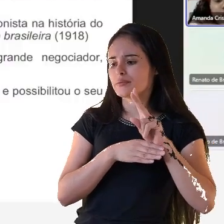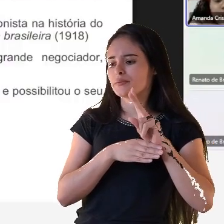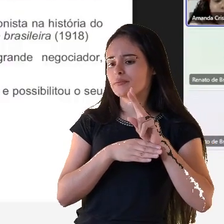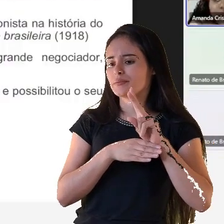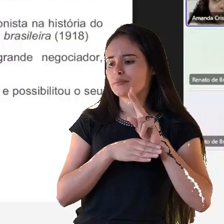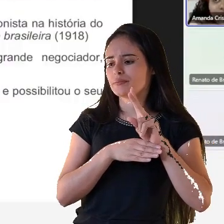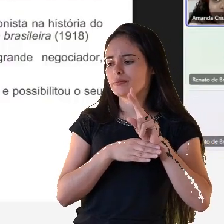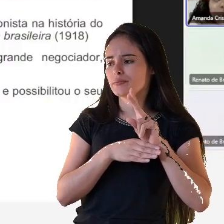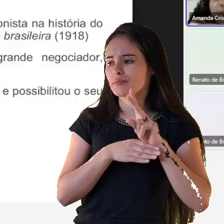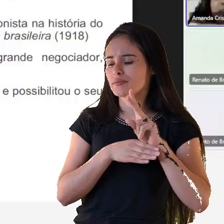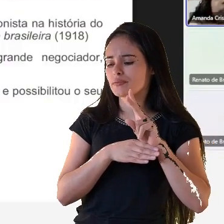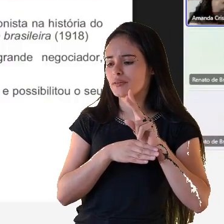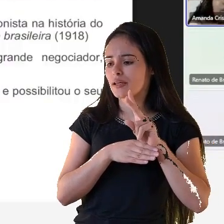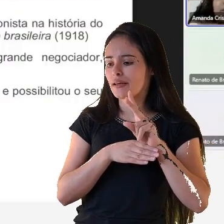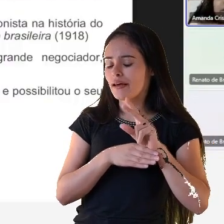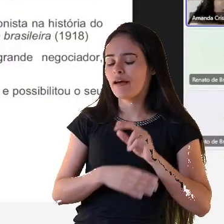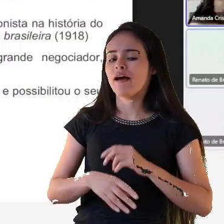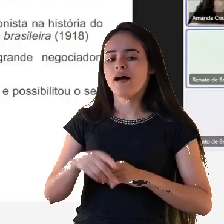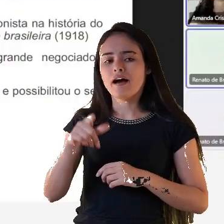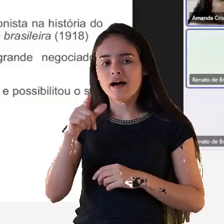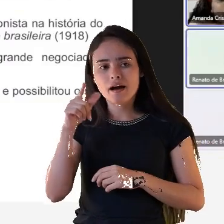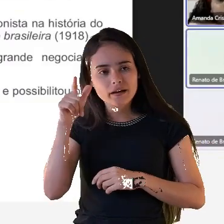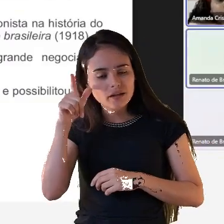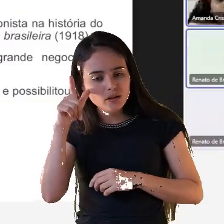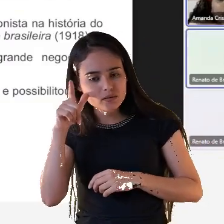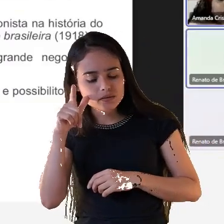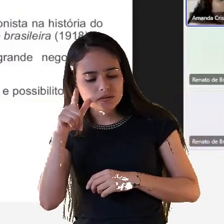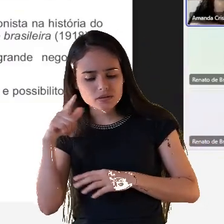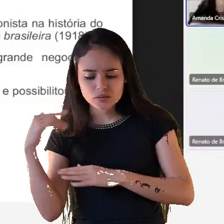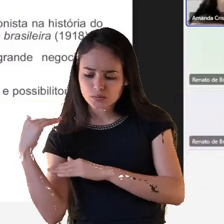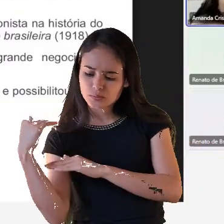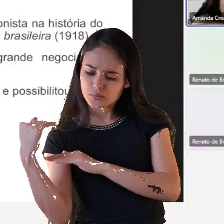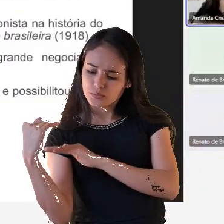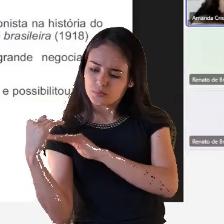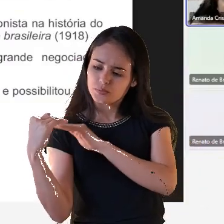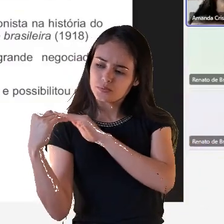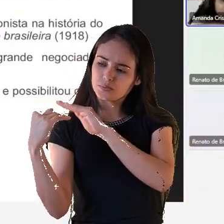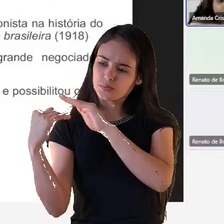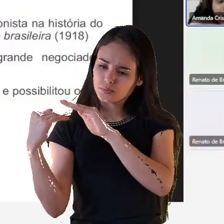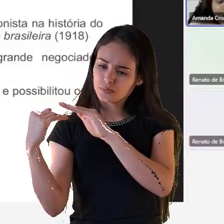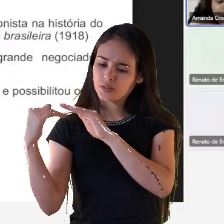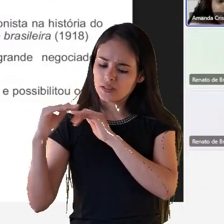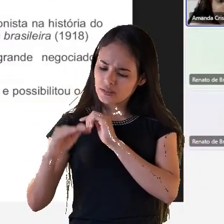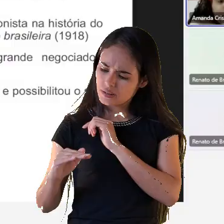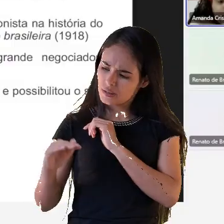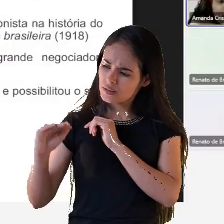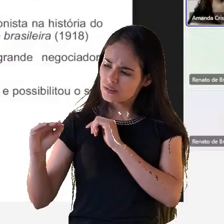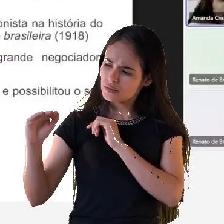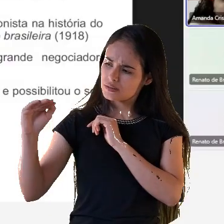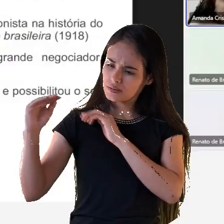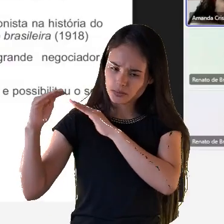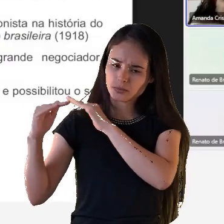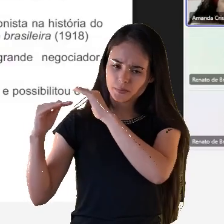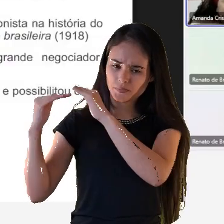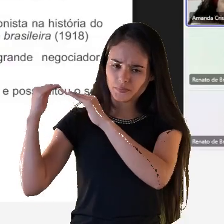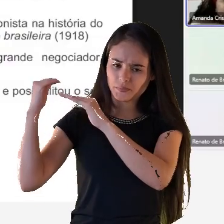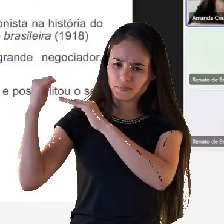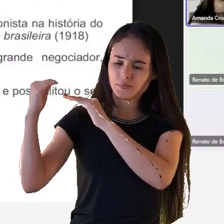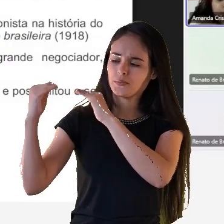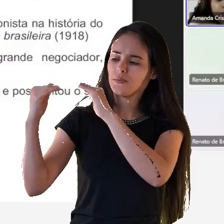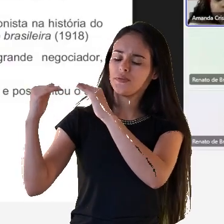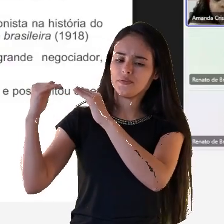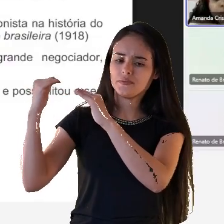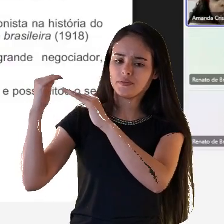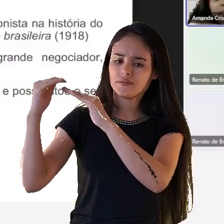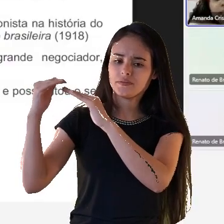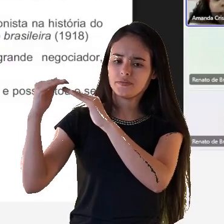político muito habilidoso, no sentido de que ele denunciava as questões do